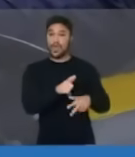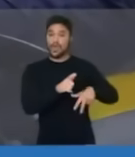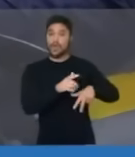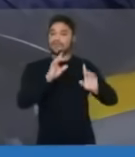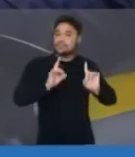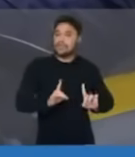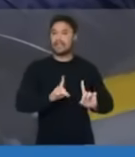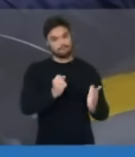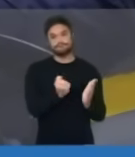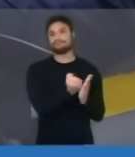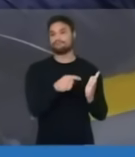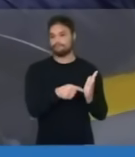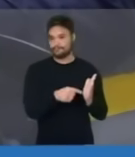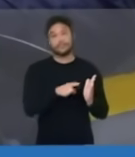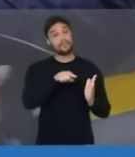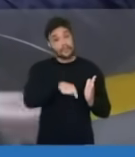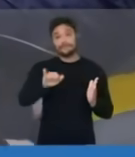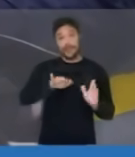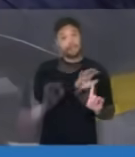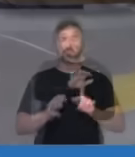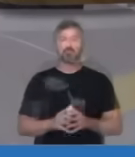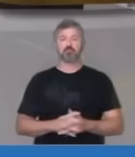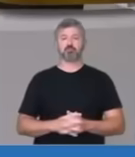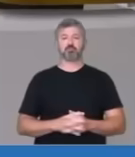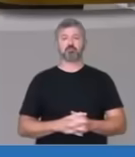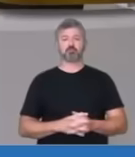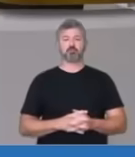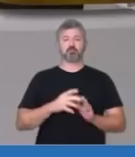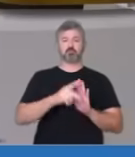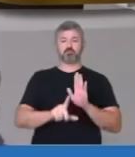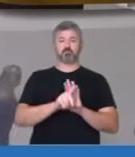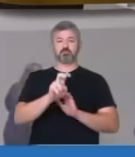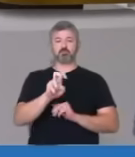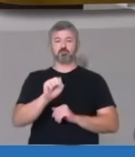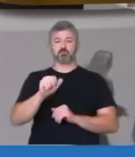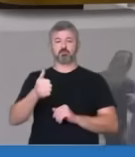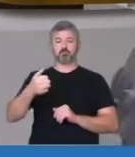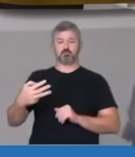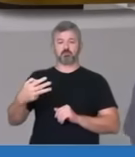ter suas repercussões, inclusive na aposentadoria. Projeto de lei número